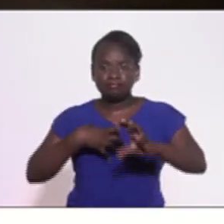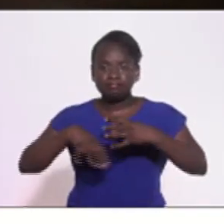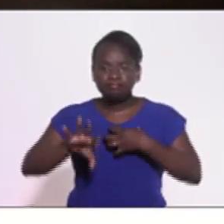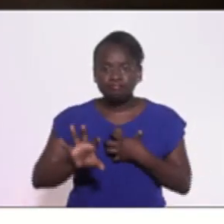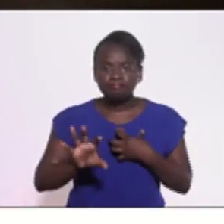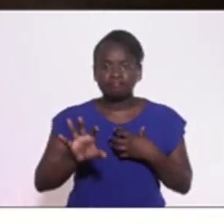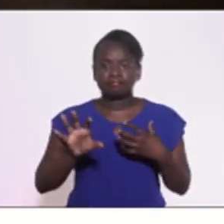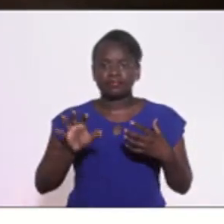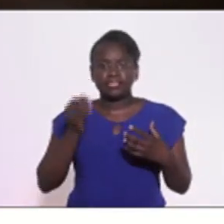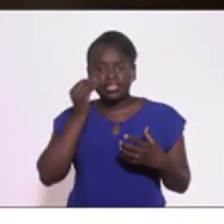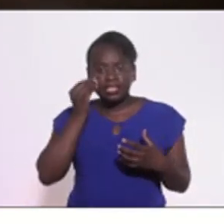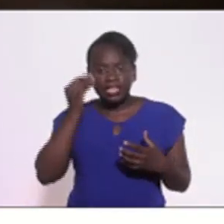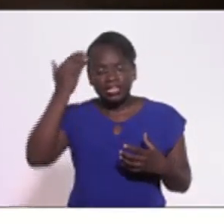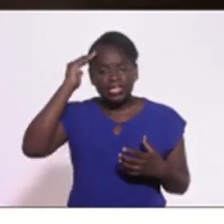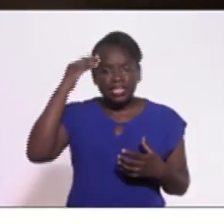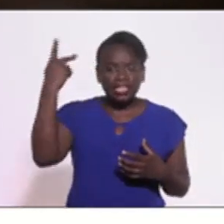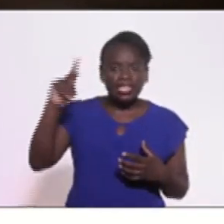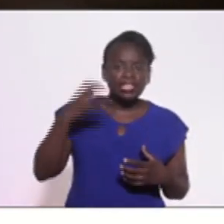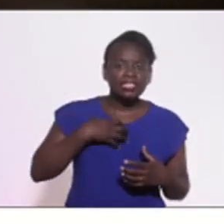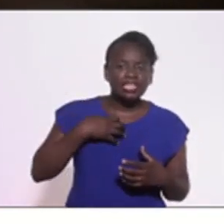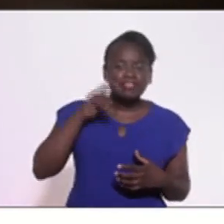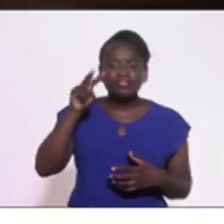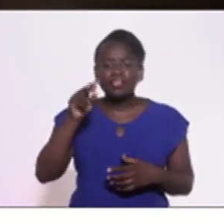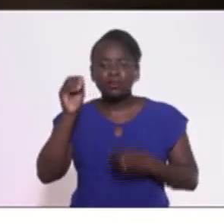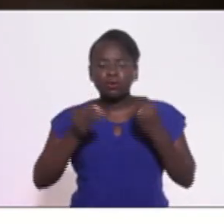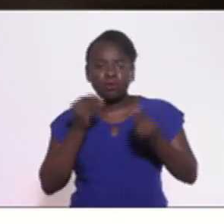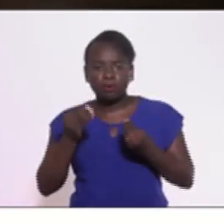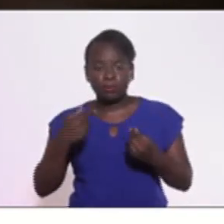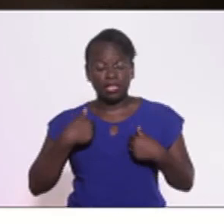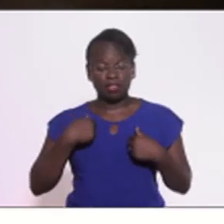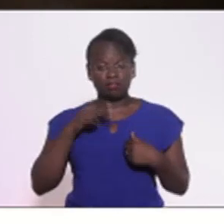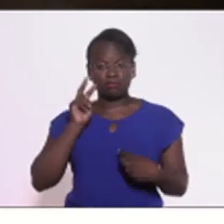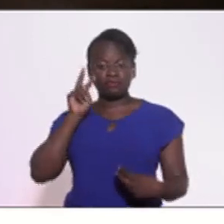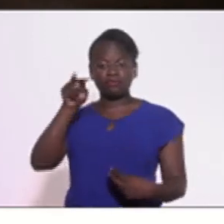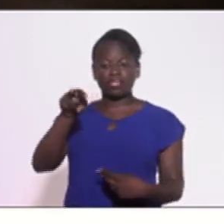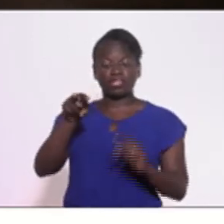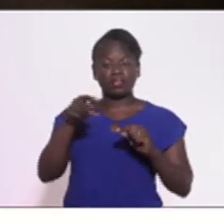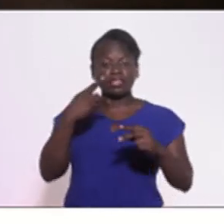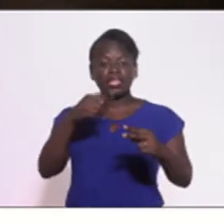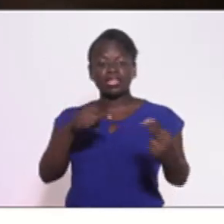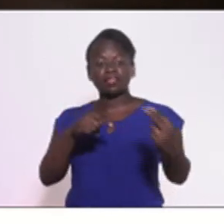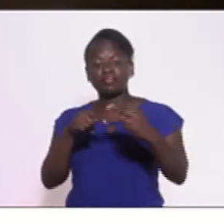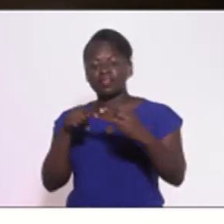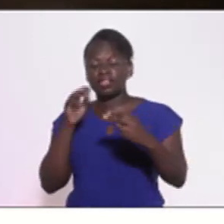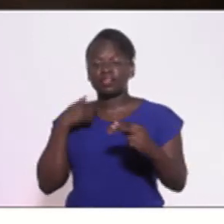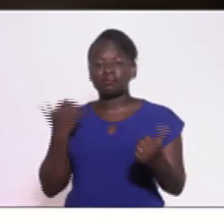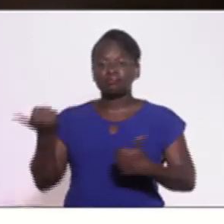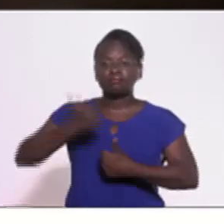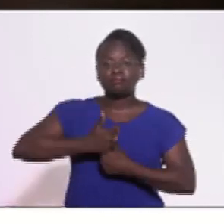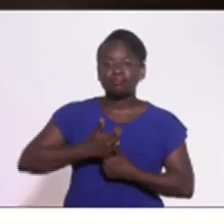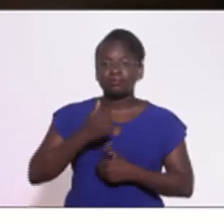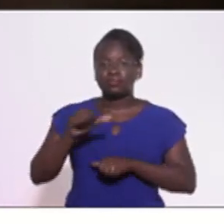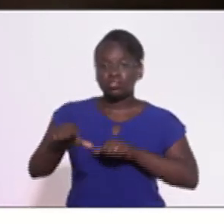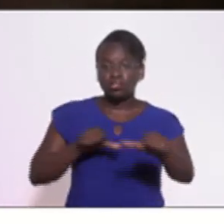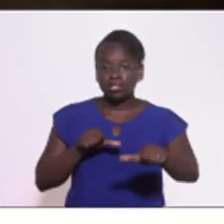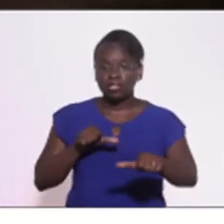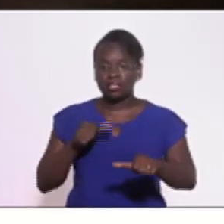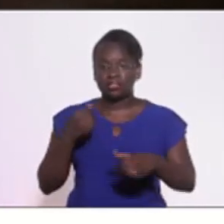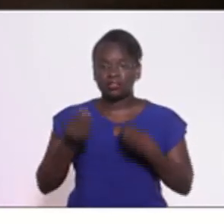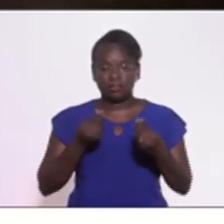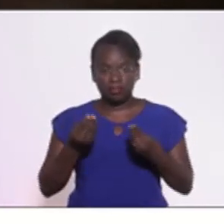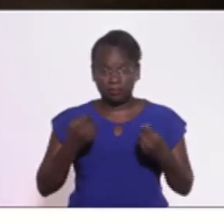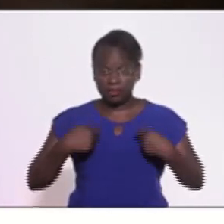empatia, tentando compreender como o outro vê, não como você veria se estivesse no lugar do outro. Você, se não tiver